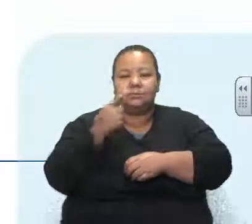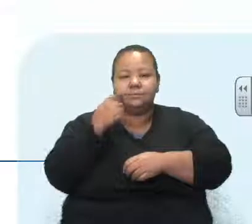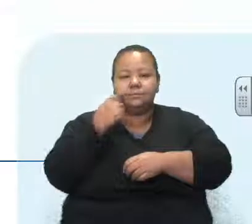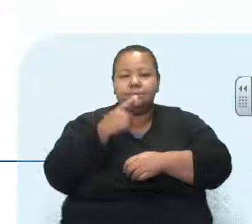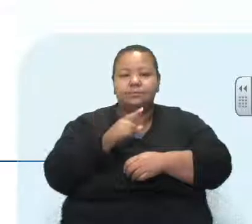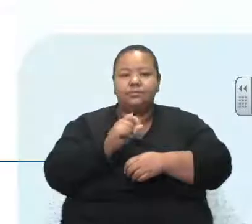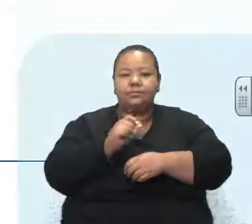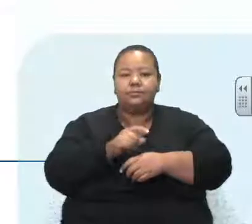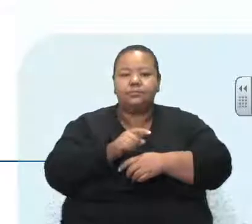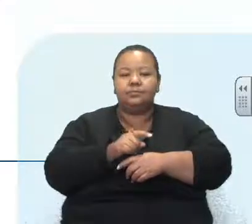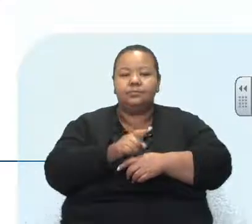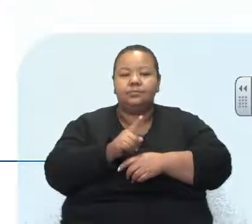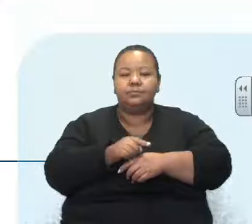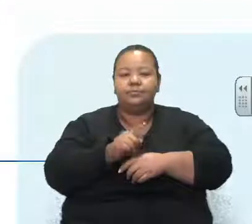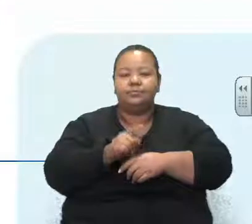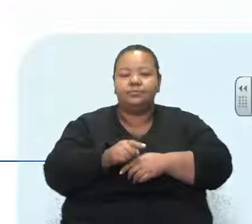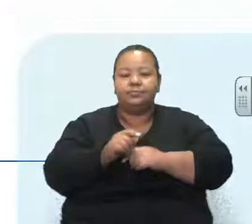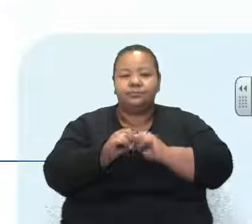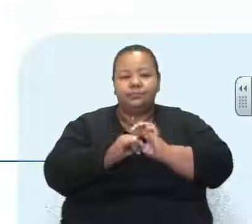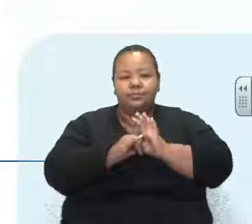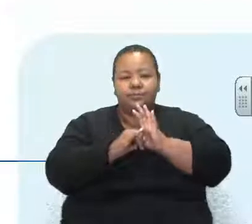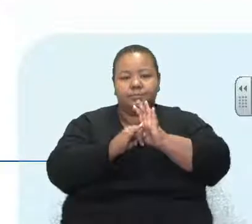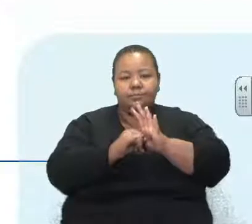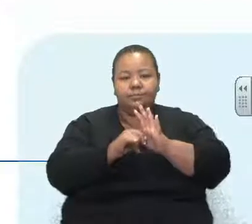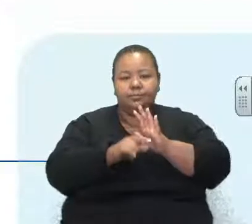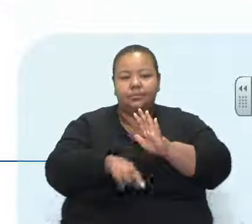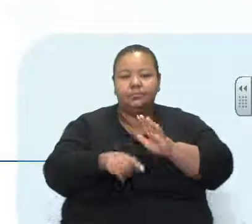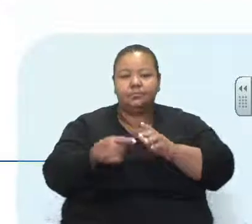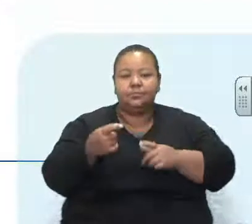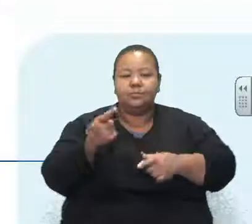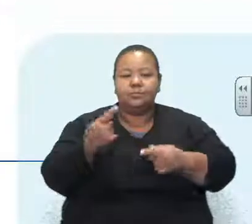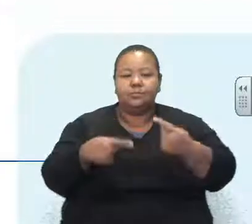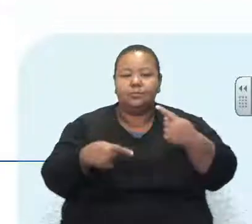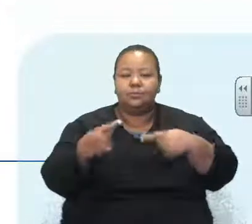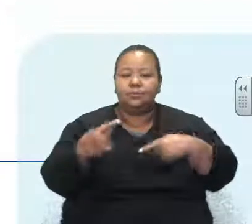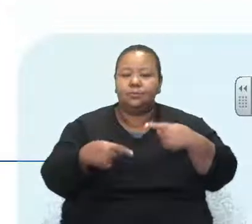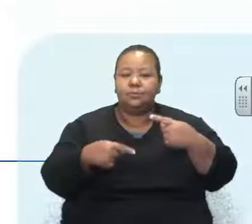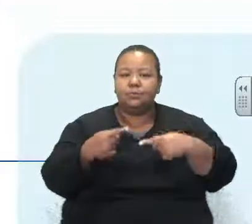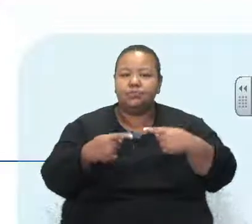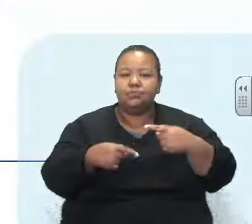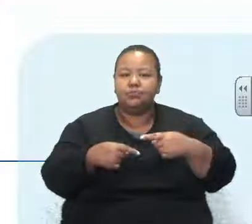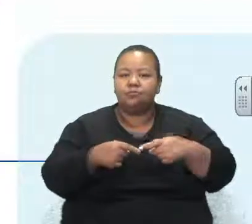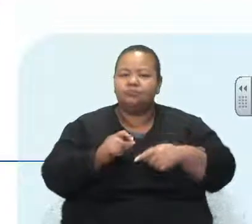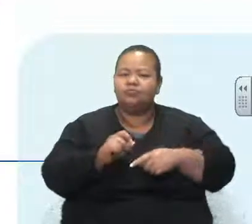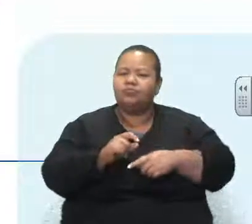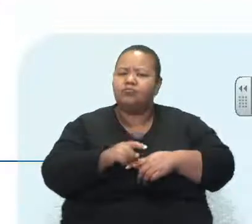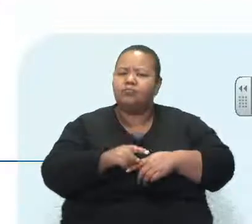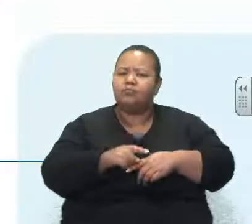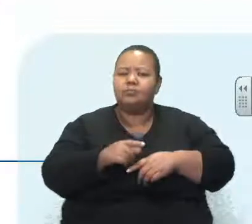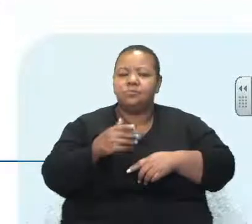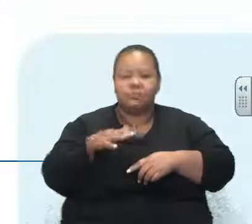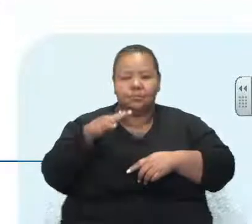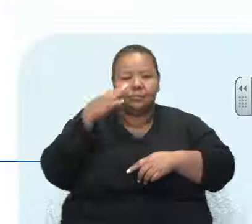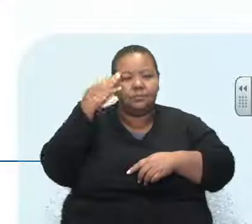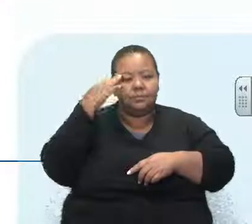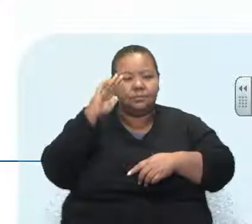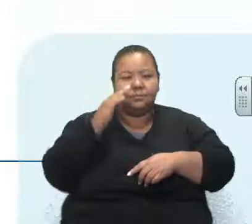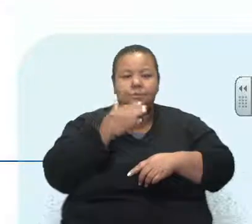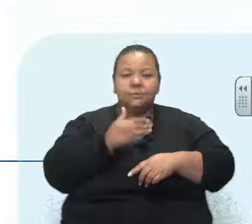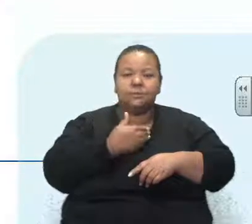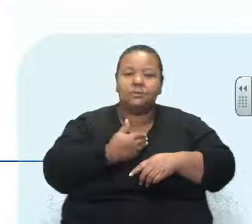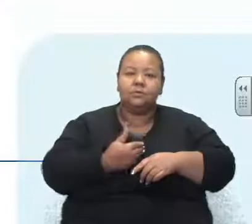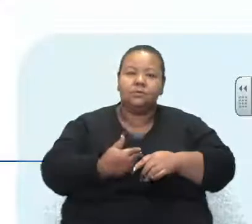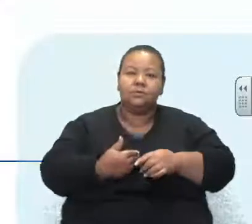quê? Nossos indicadores políticos. O que são nossos indicadores políticos? A gente sabe que o governo